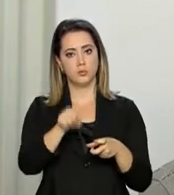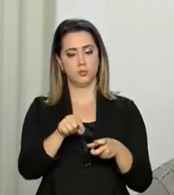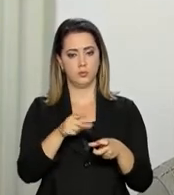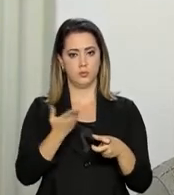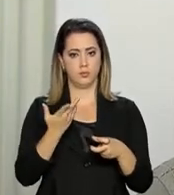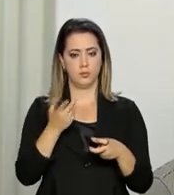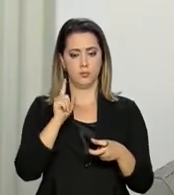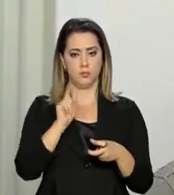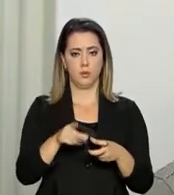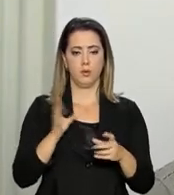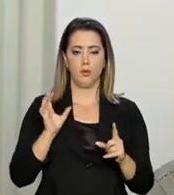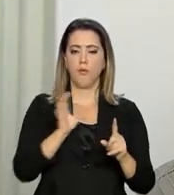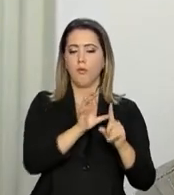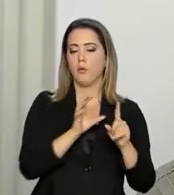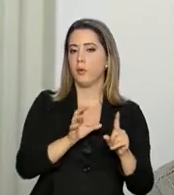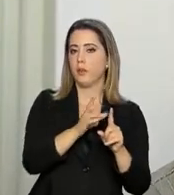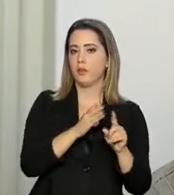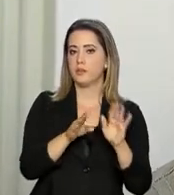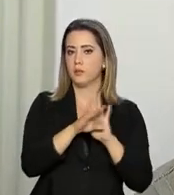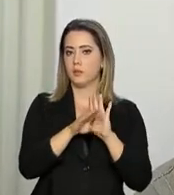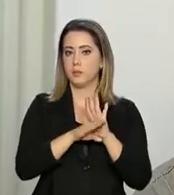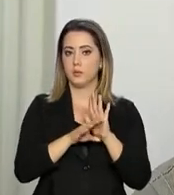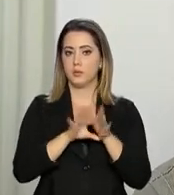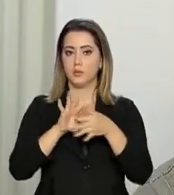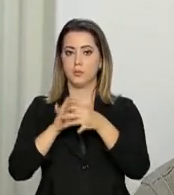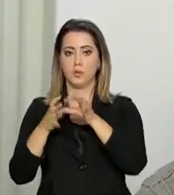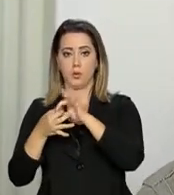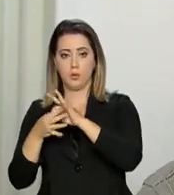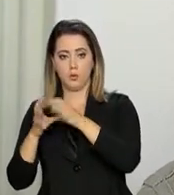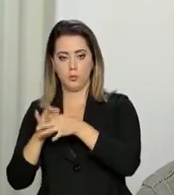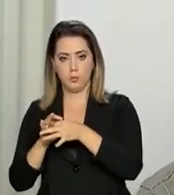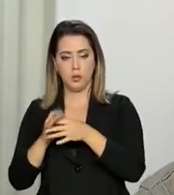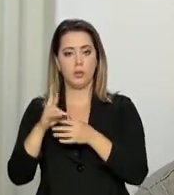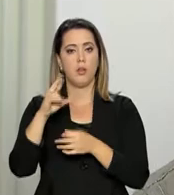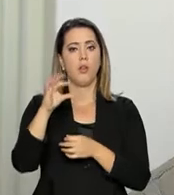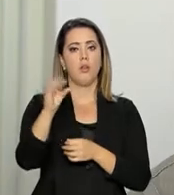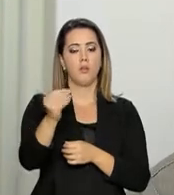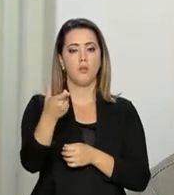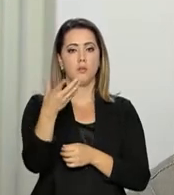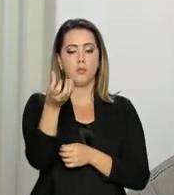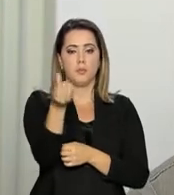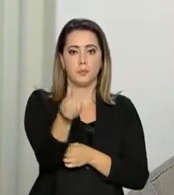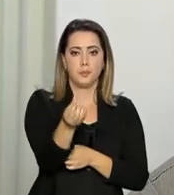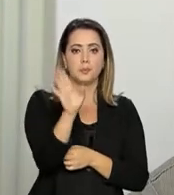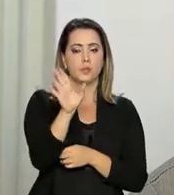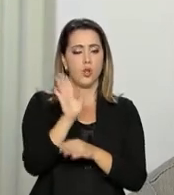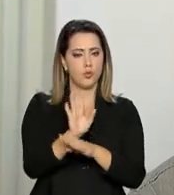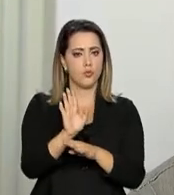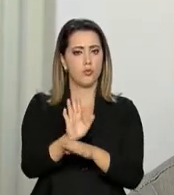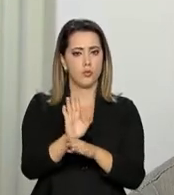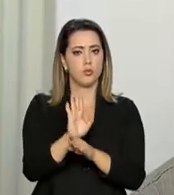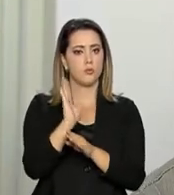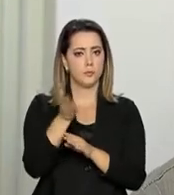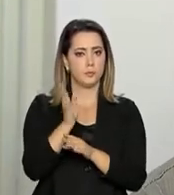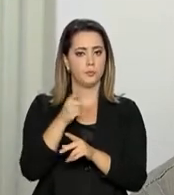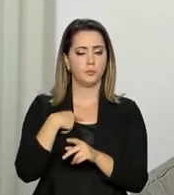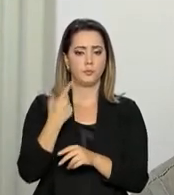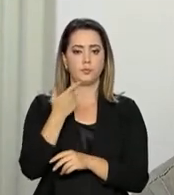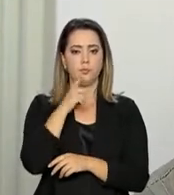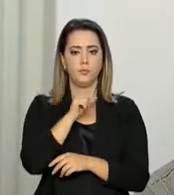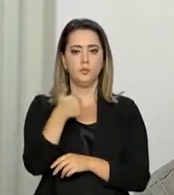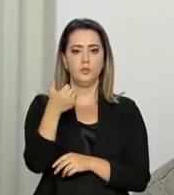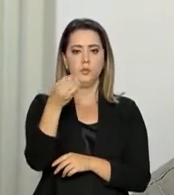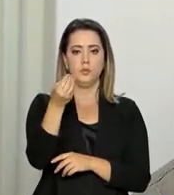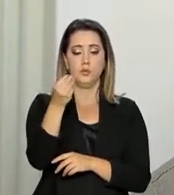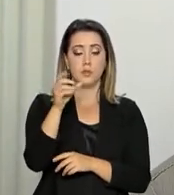o impacto do programa nos jogos olímpicos do ano passado rio 2016 neco a gente teve 100%